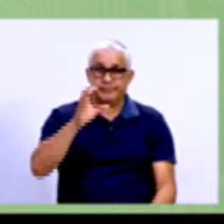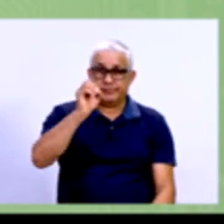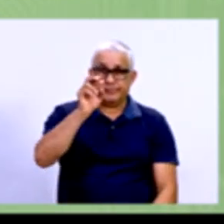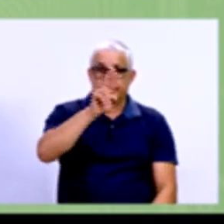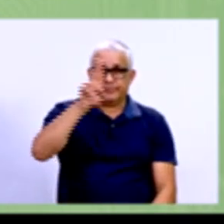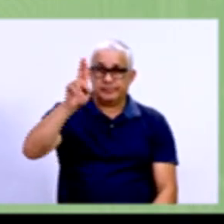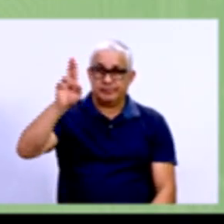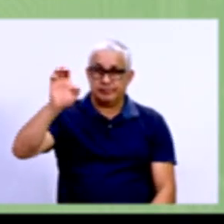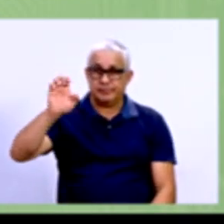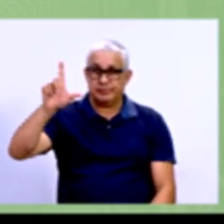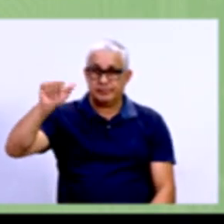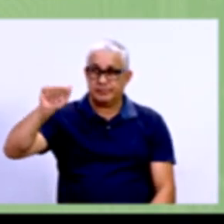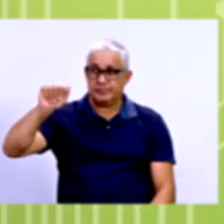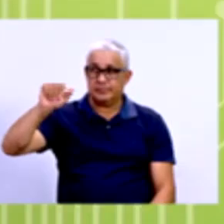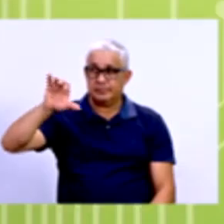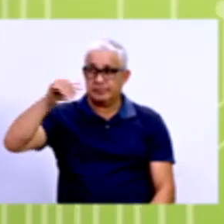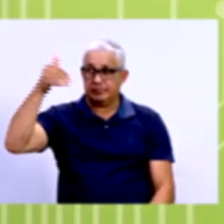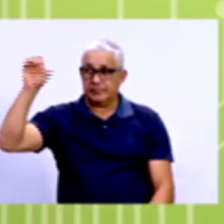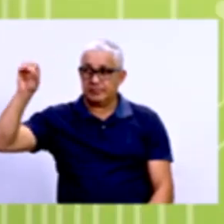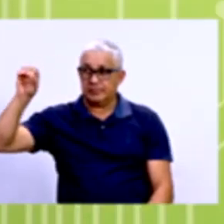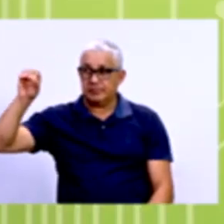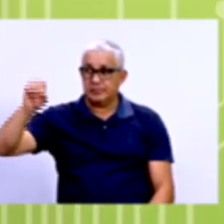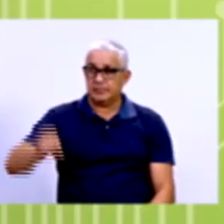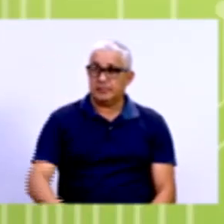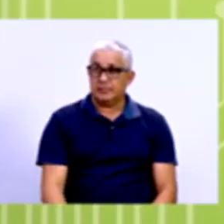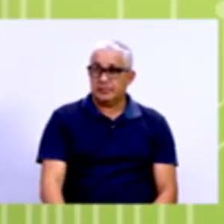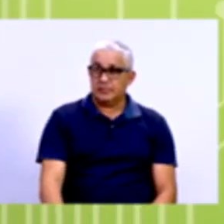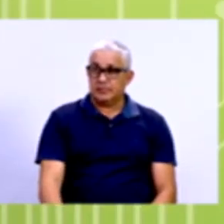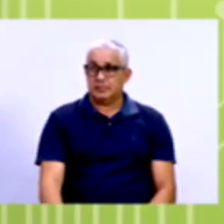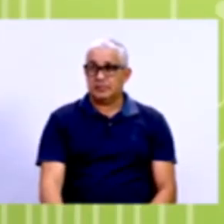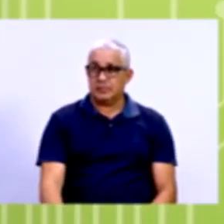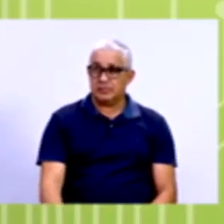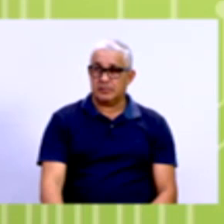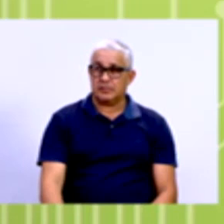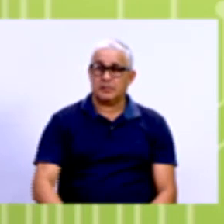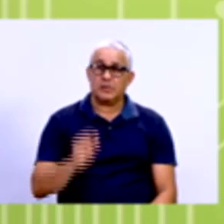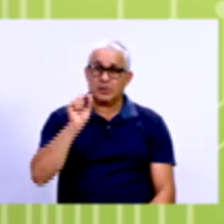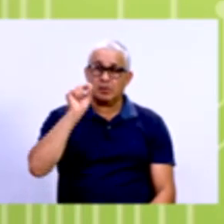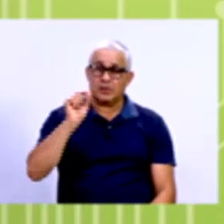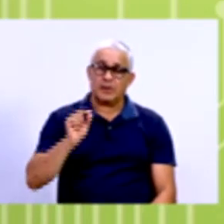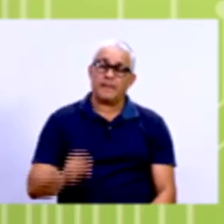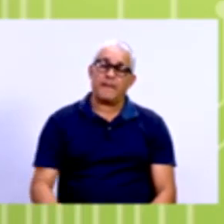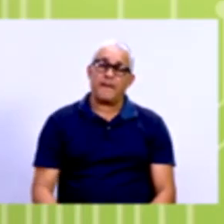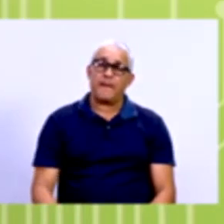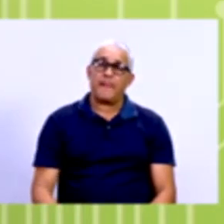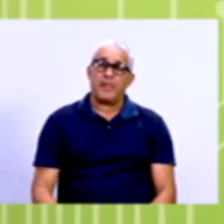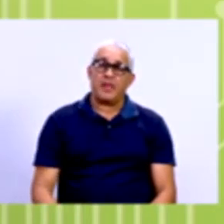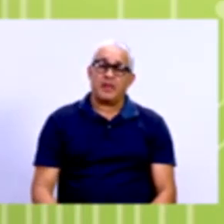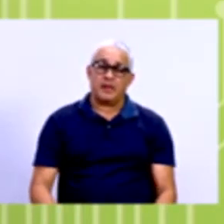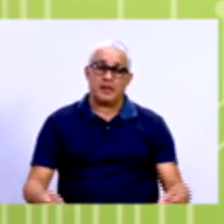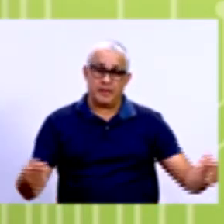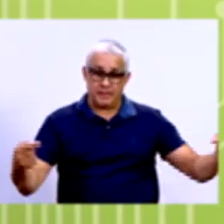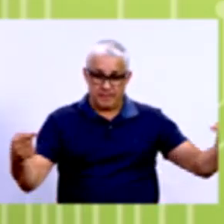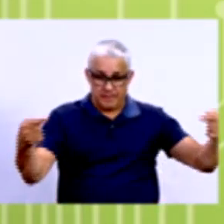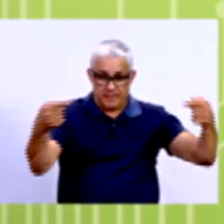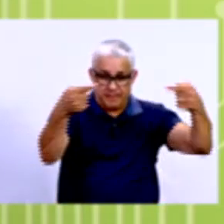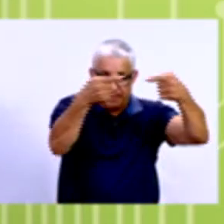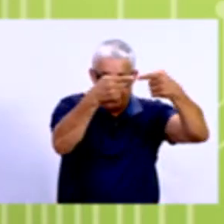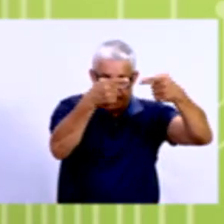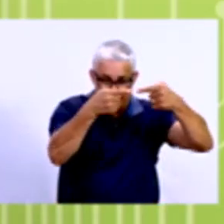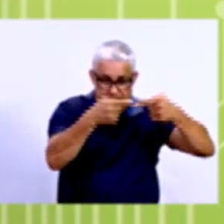nós entramos no assunto de correlação, tá? A correlação é interpretada como a relação existente